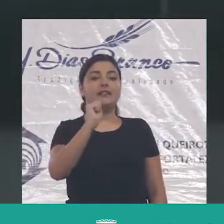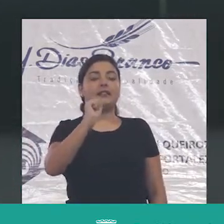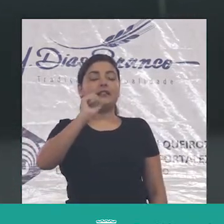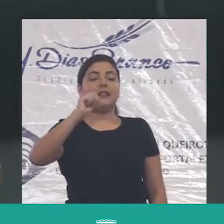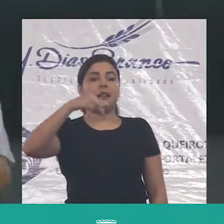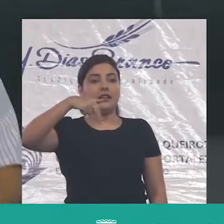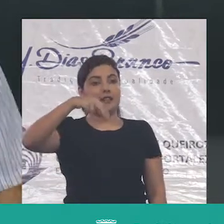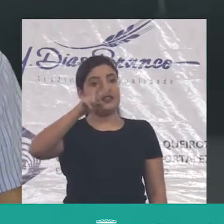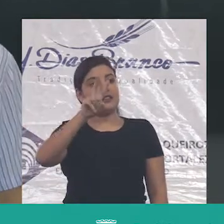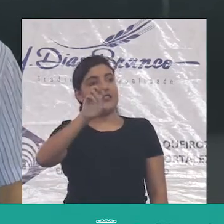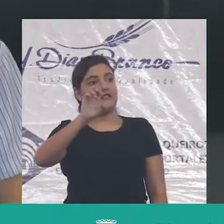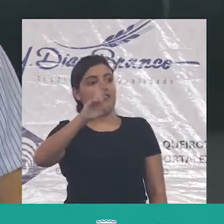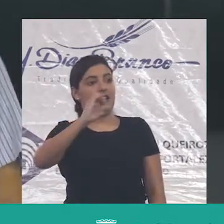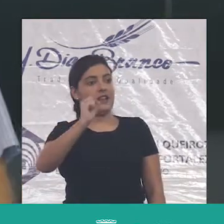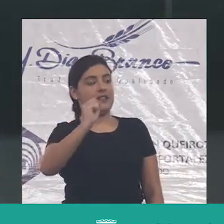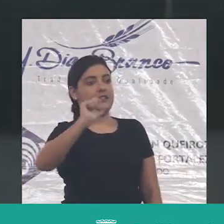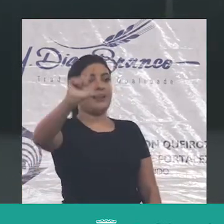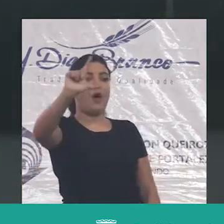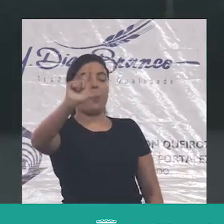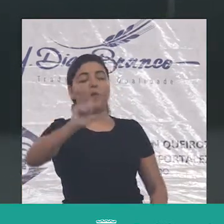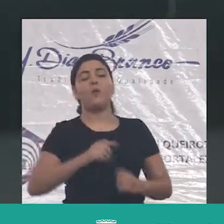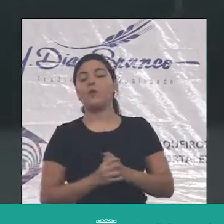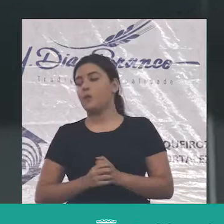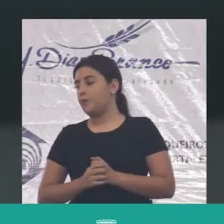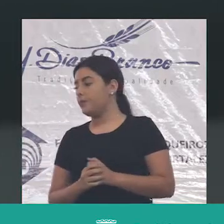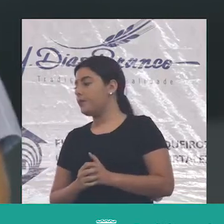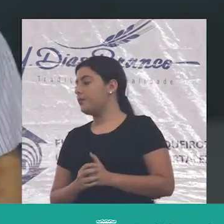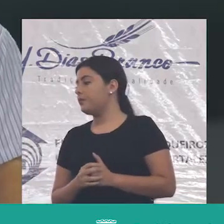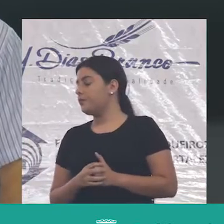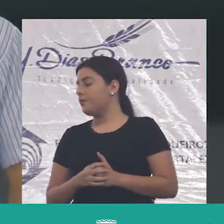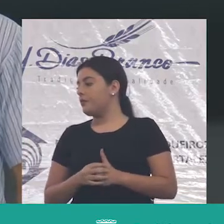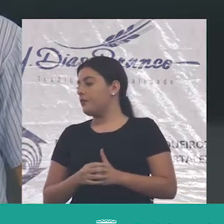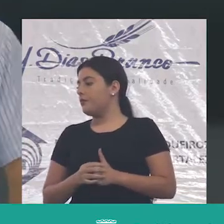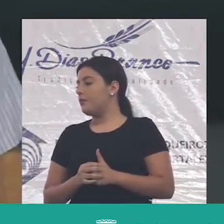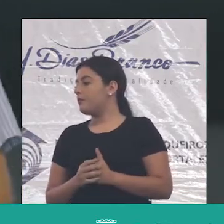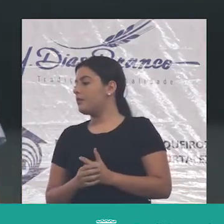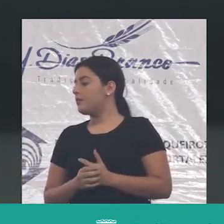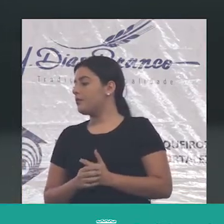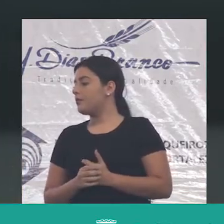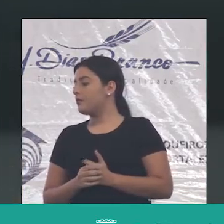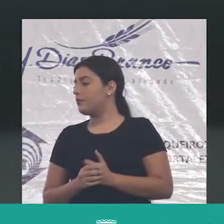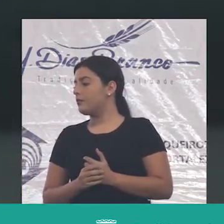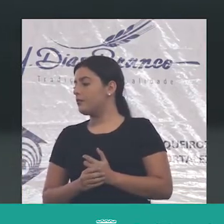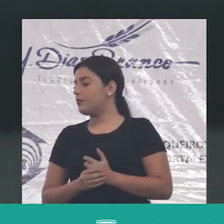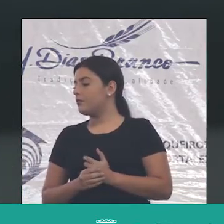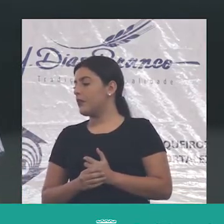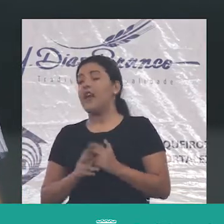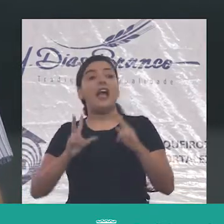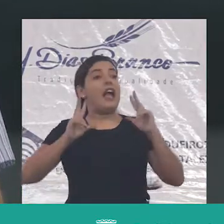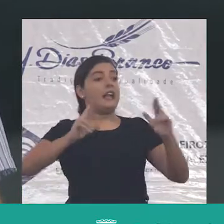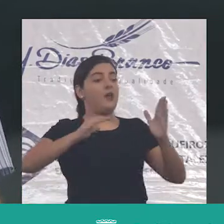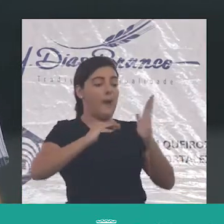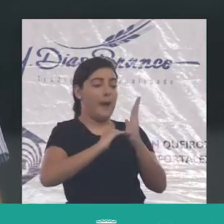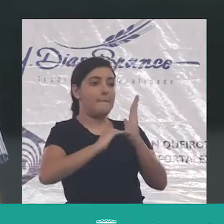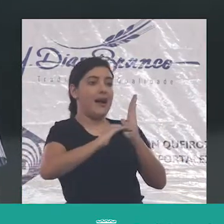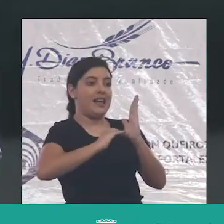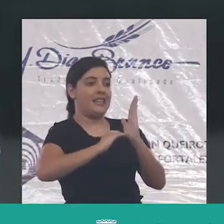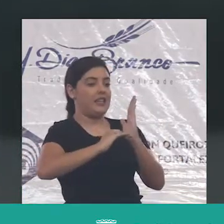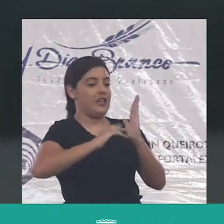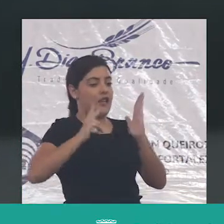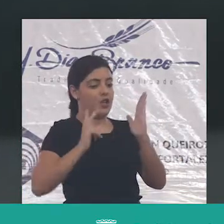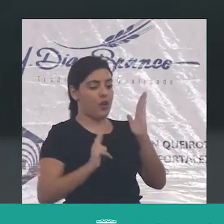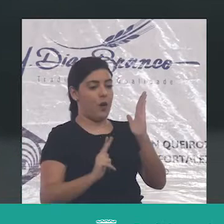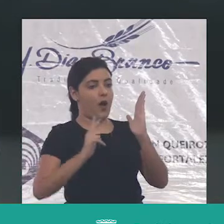um prisma, você diz, é esse corte que é traçado de forma paralela a quem? A base